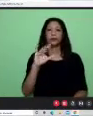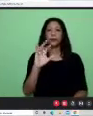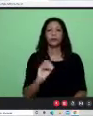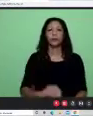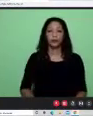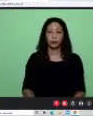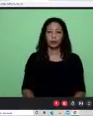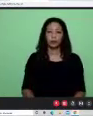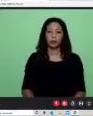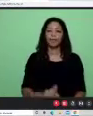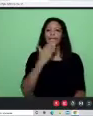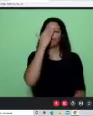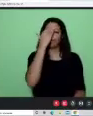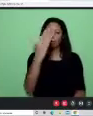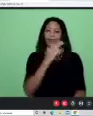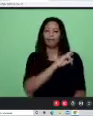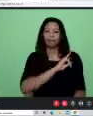Obrigado pela parte, vereadora Fativan.